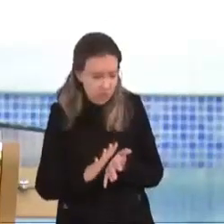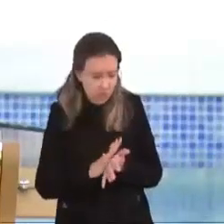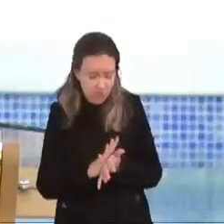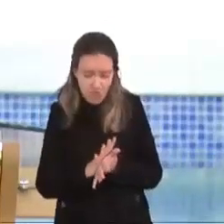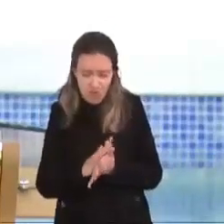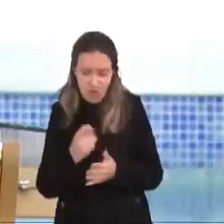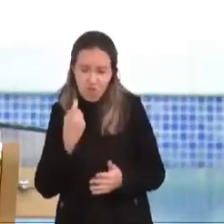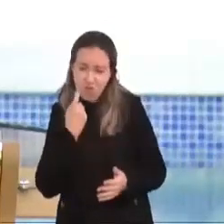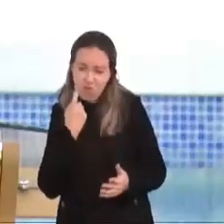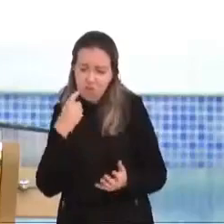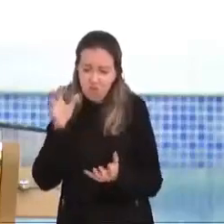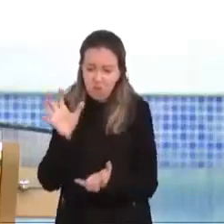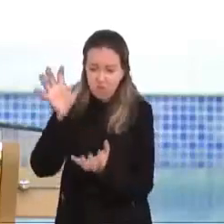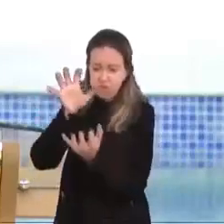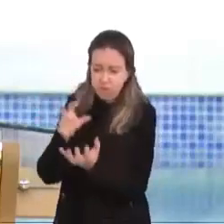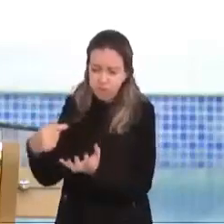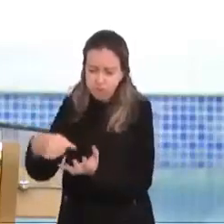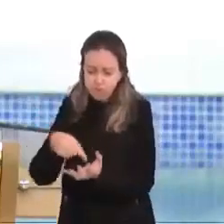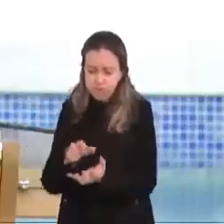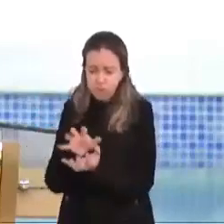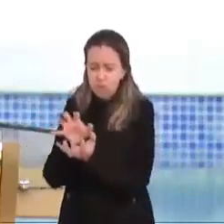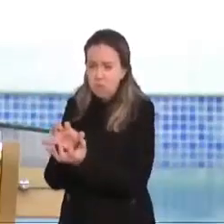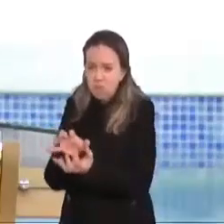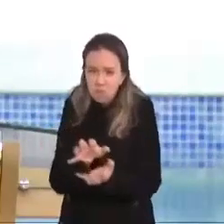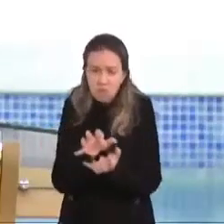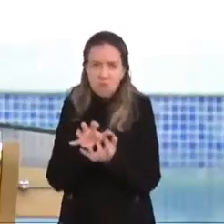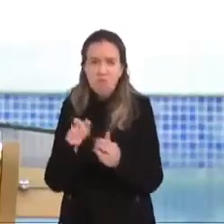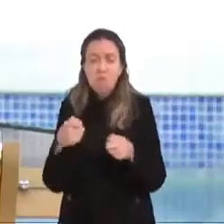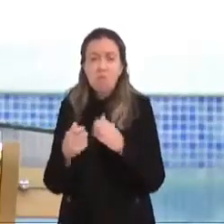dali, ele falou, só resta uma saída,